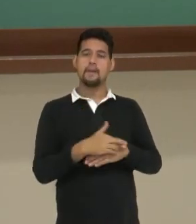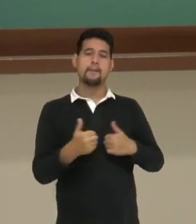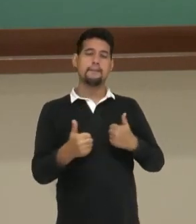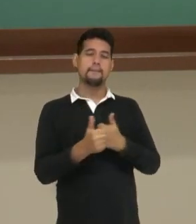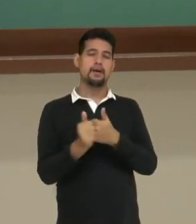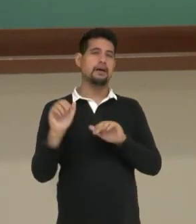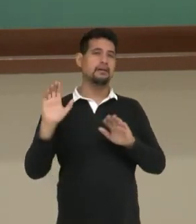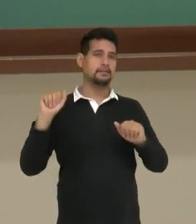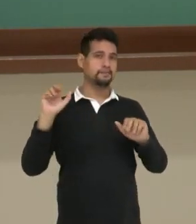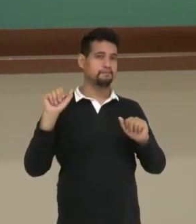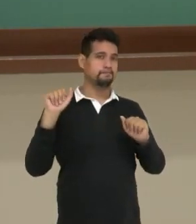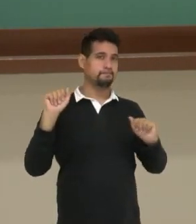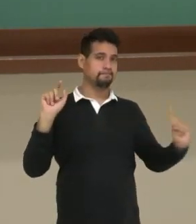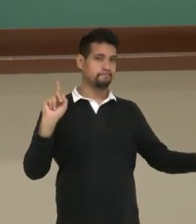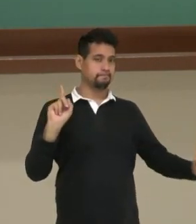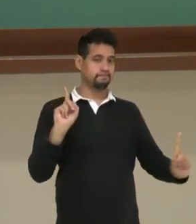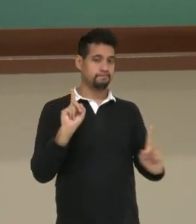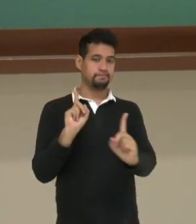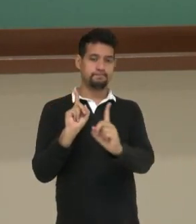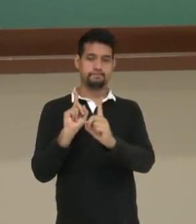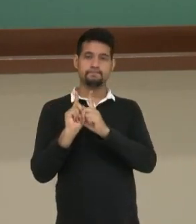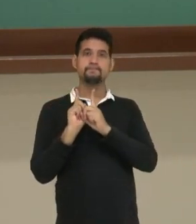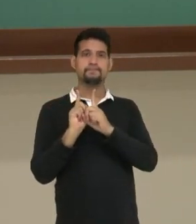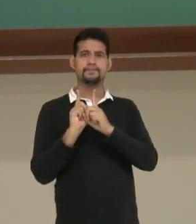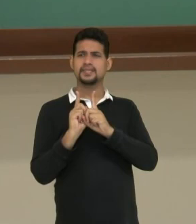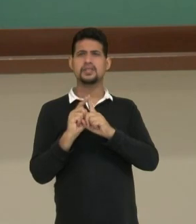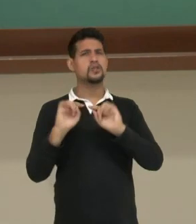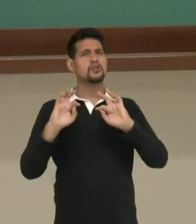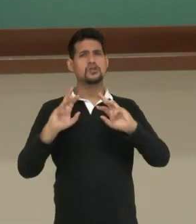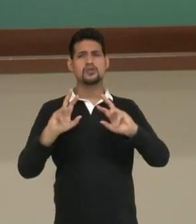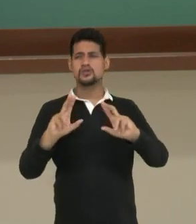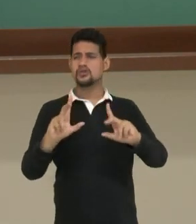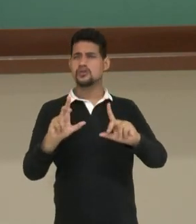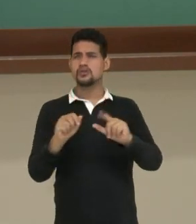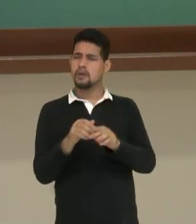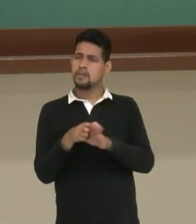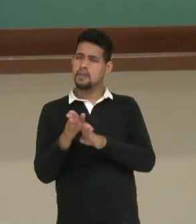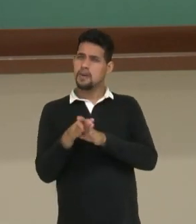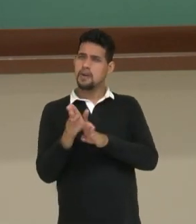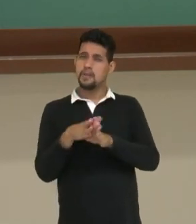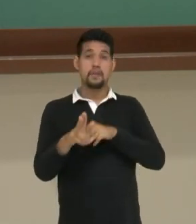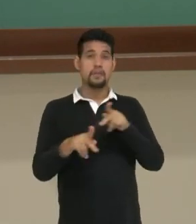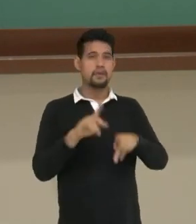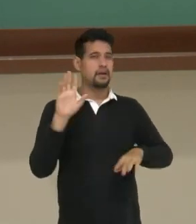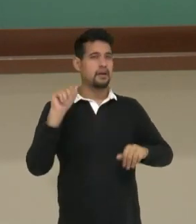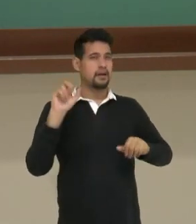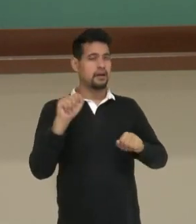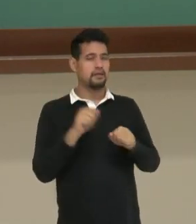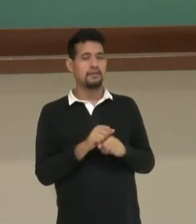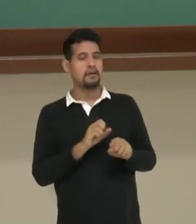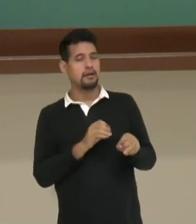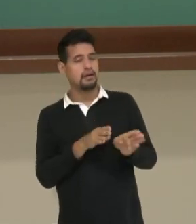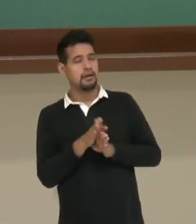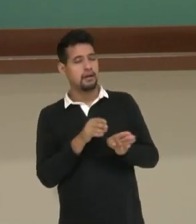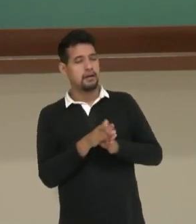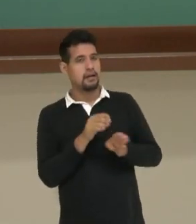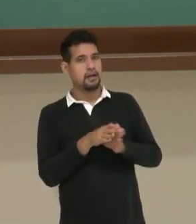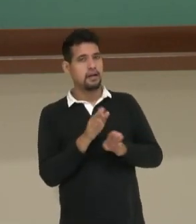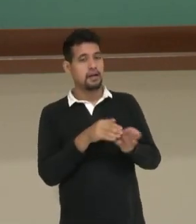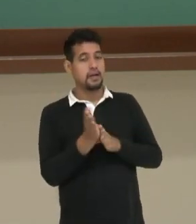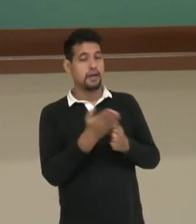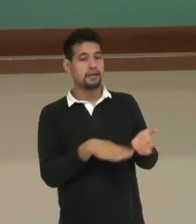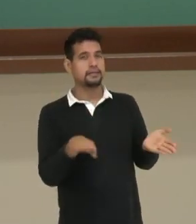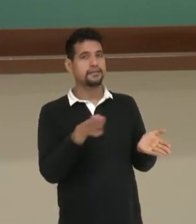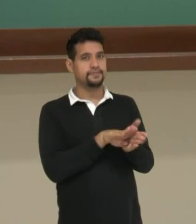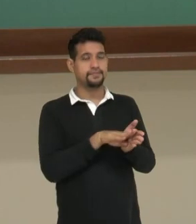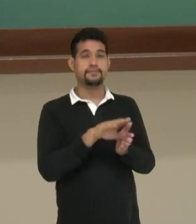espanhóis, acaba dando todas as coordenadas para os espanhóis, para que os espanhóis cheguem até o